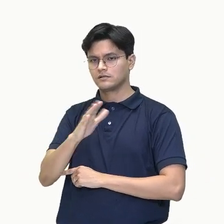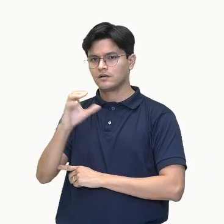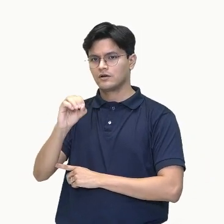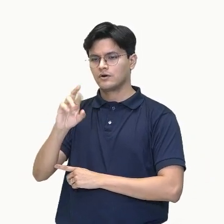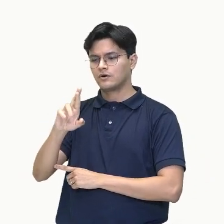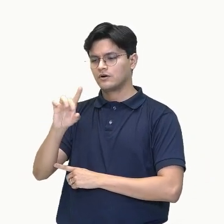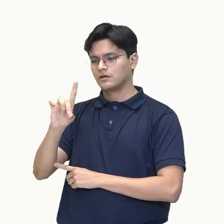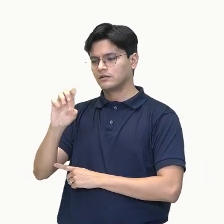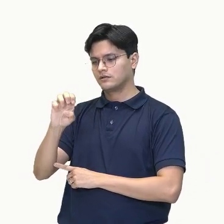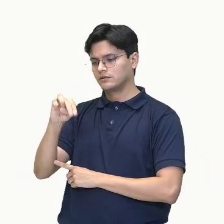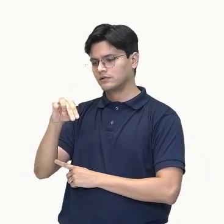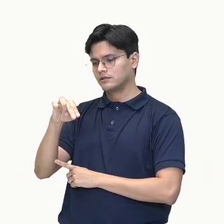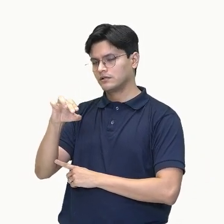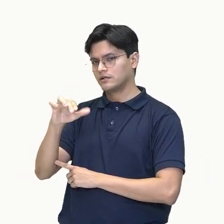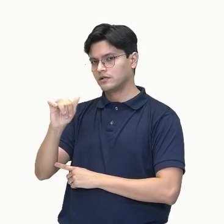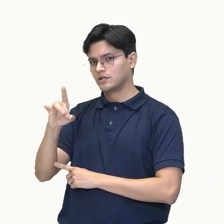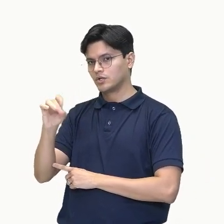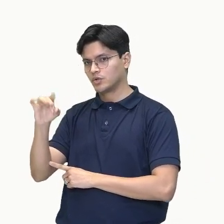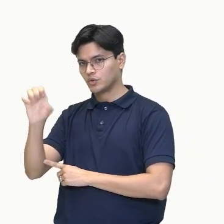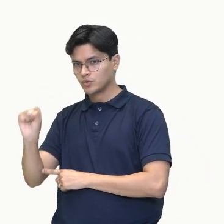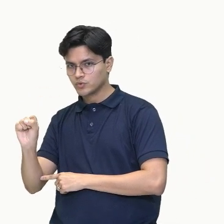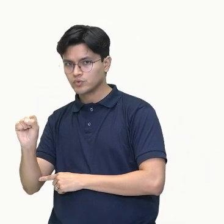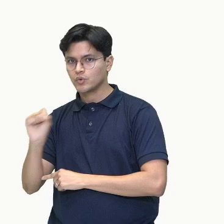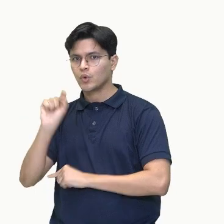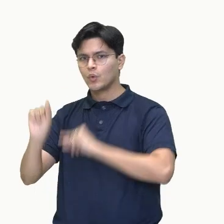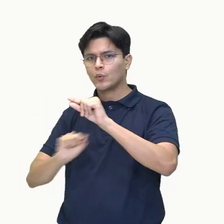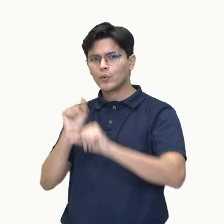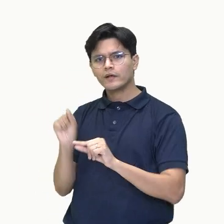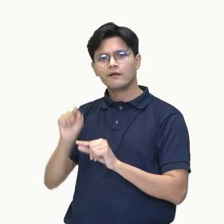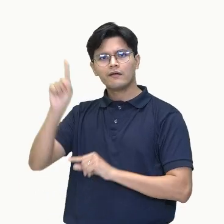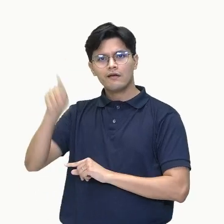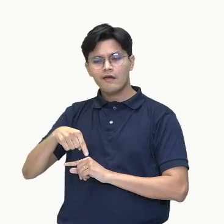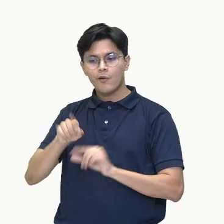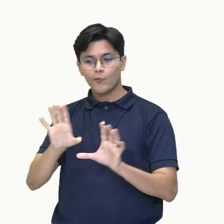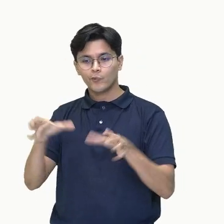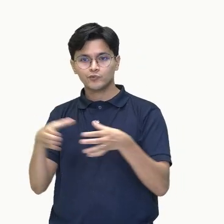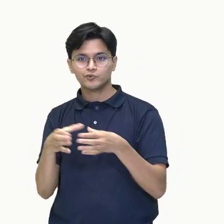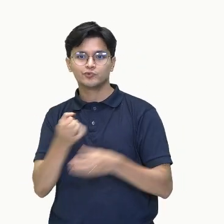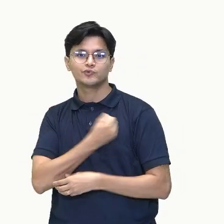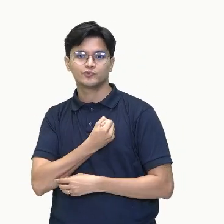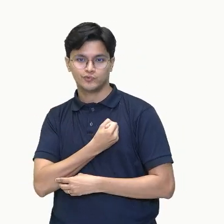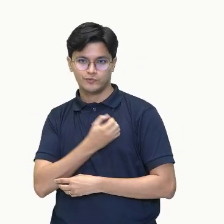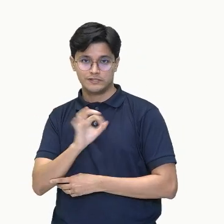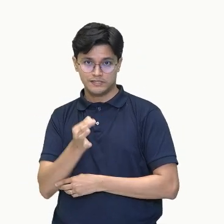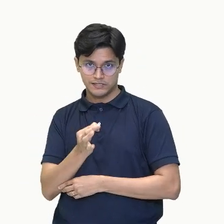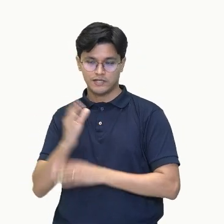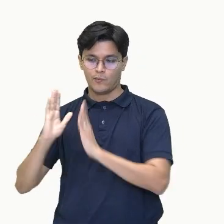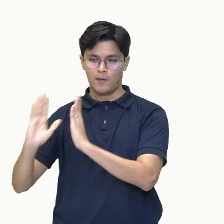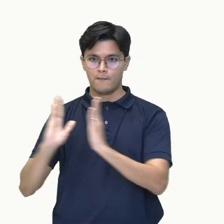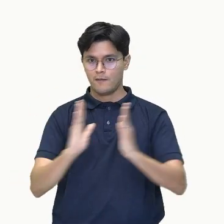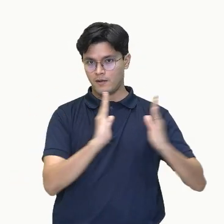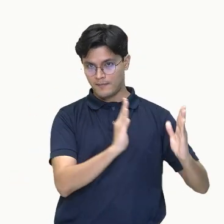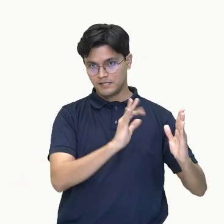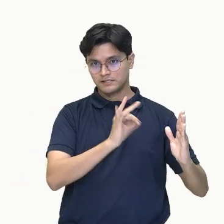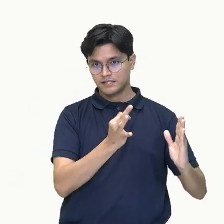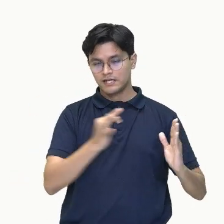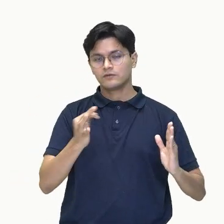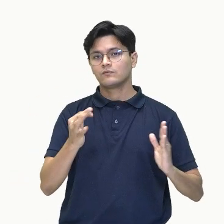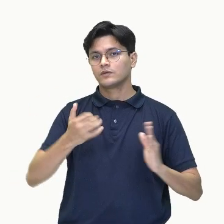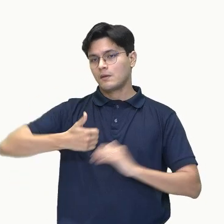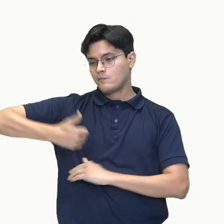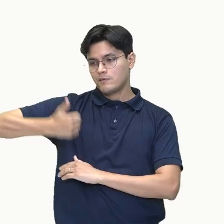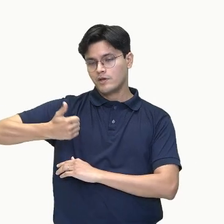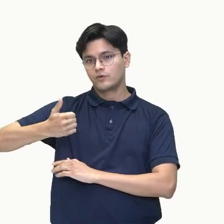números ordenados. Por quê? Porque tem a ordem. Qual é a ordem? Primeiro o valor x e depois o valor y, e eles são usados